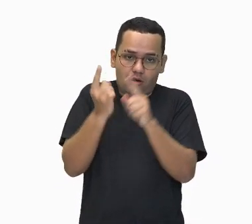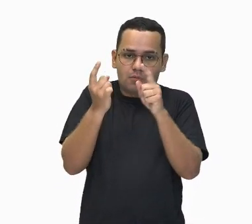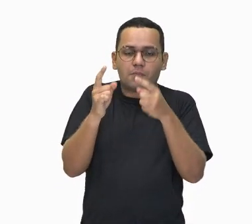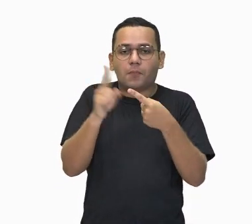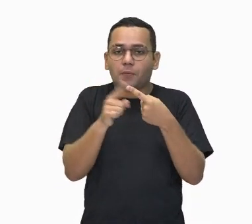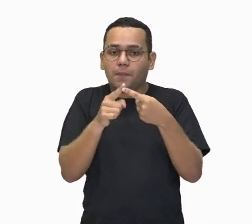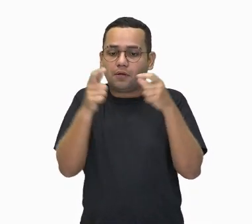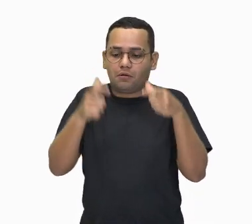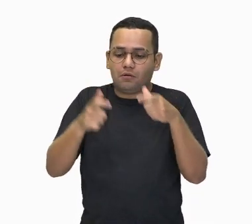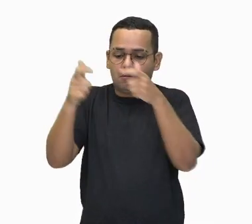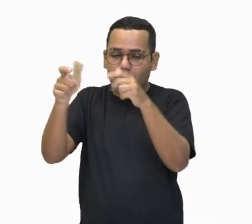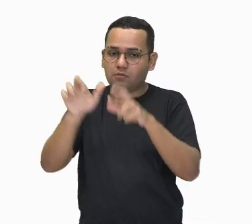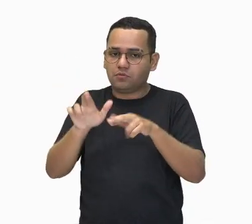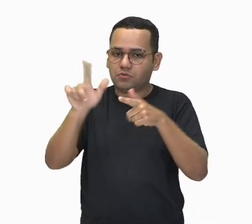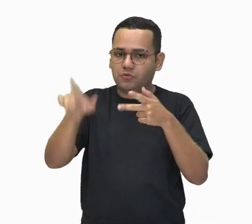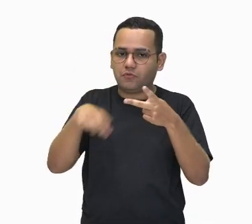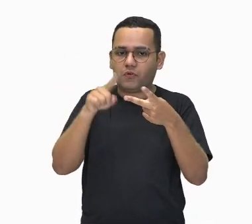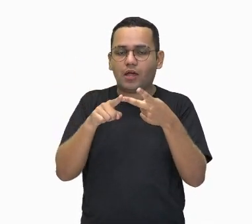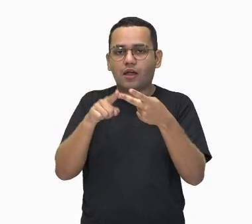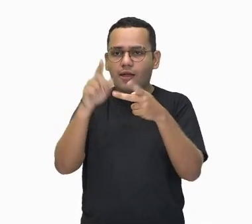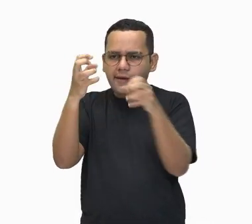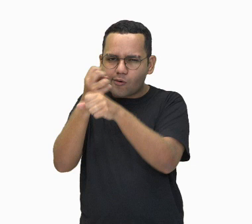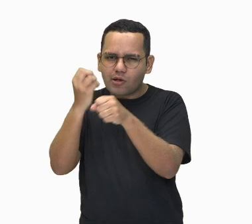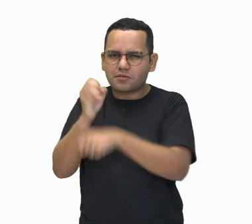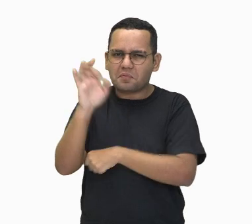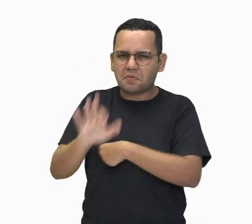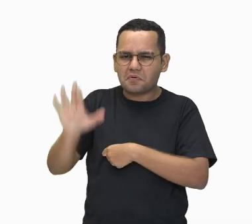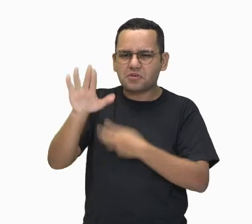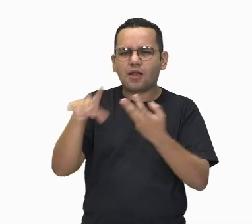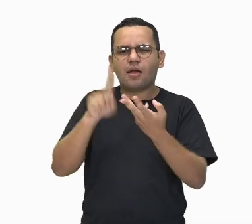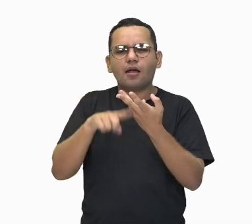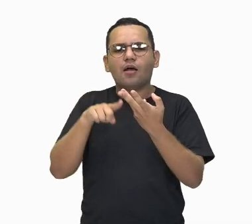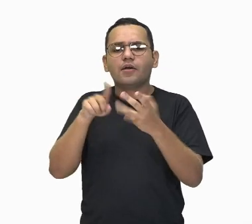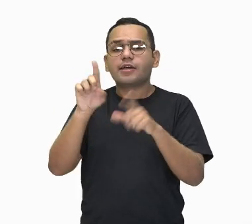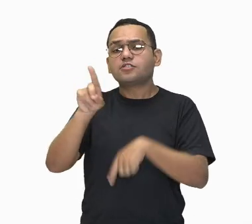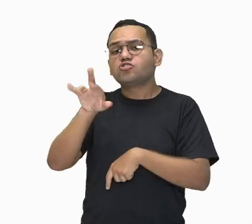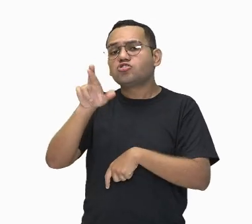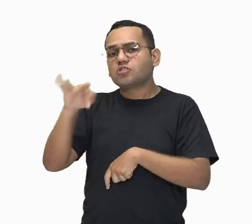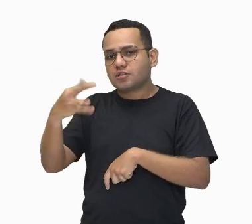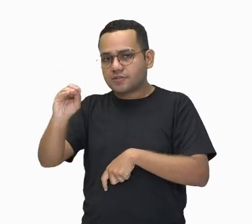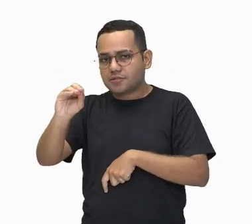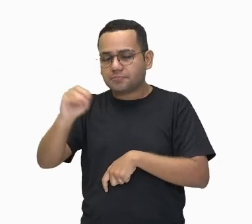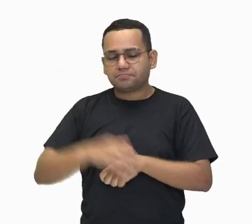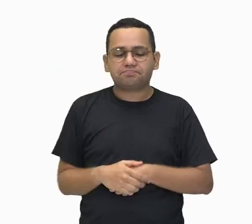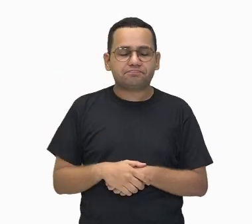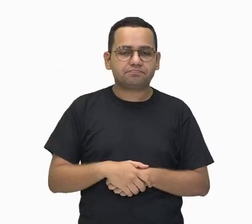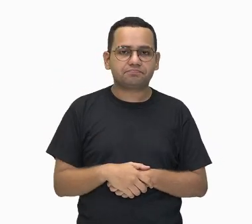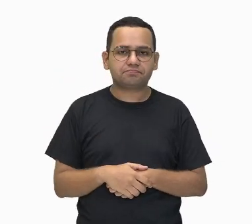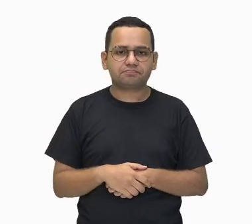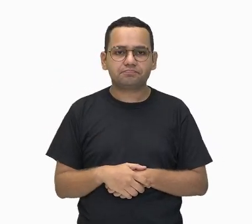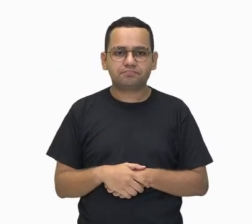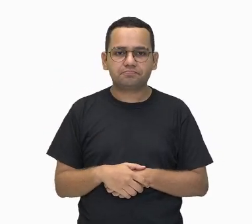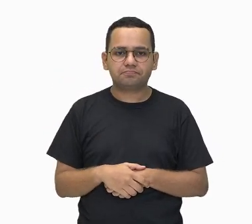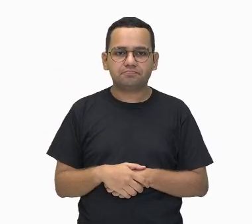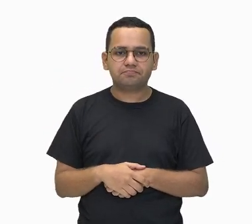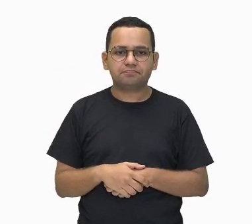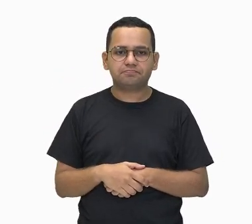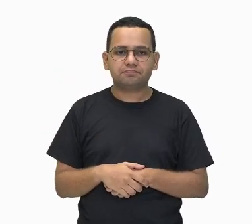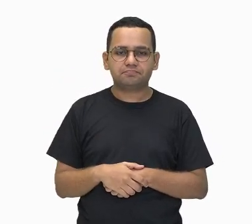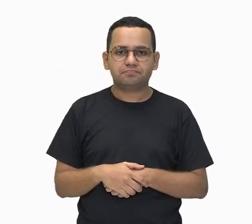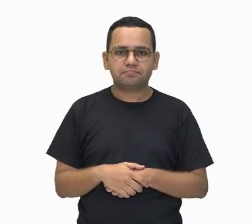seu coeficiente angular, tá? Então, a gente vai se concentrar aqui na equação geral,